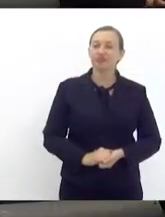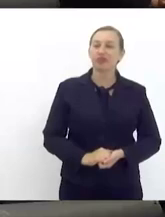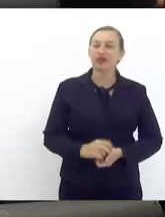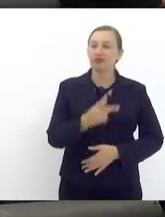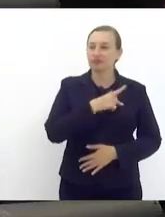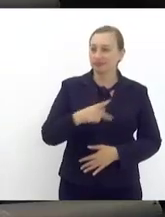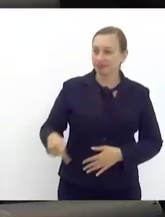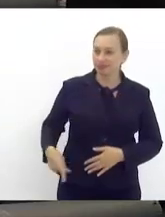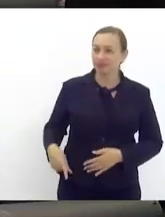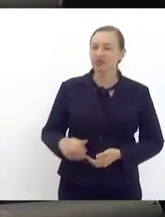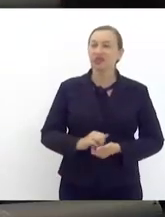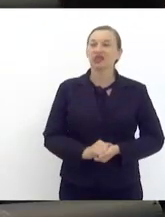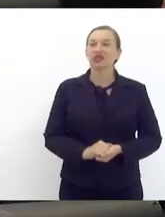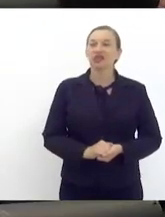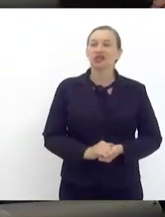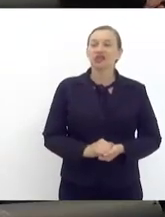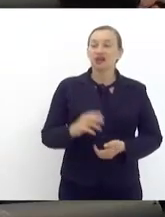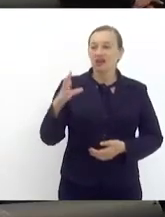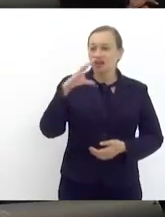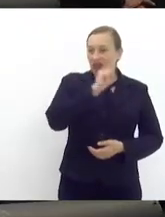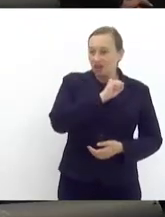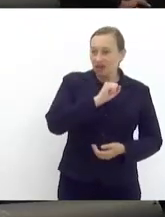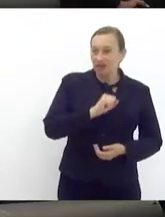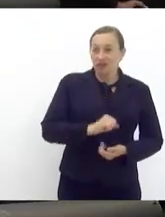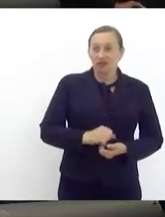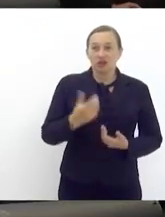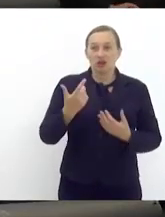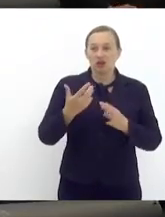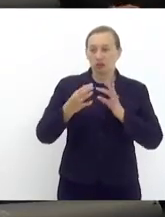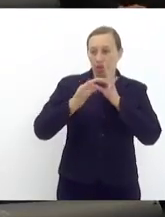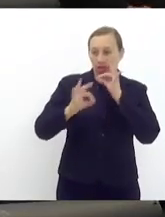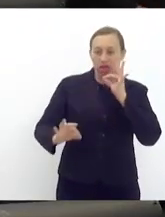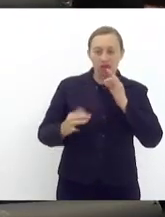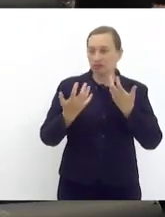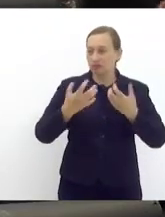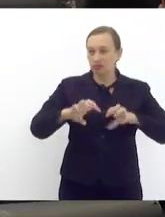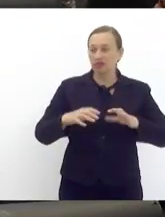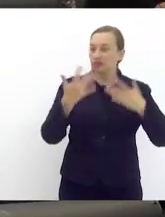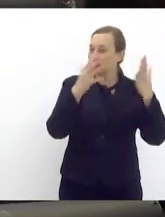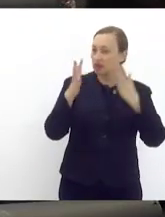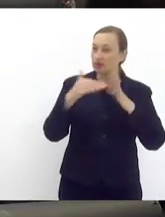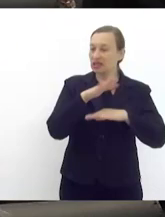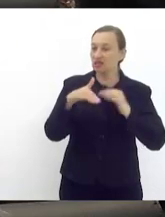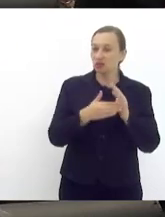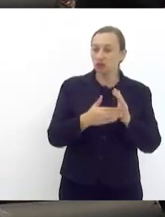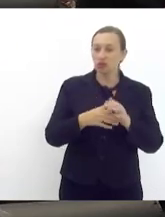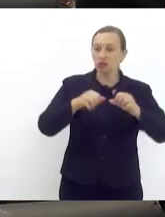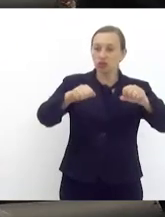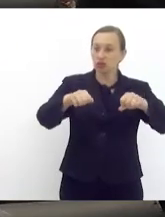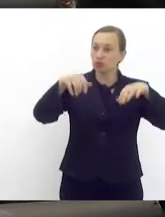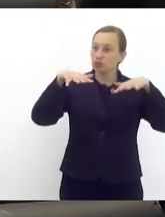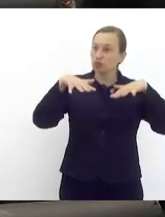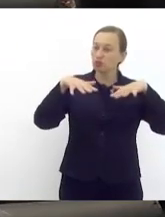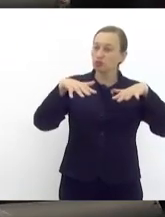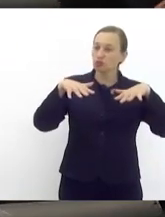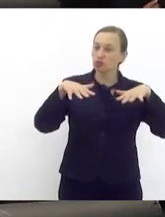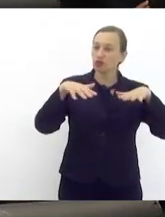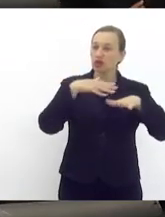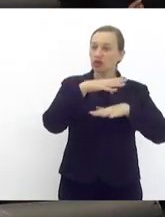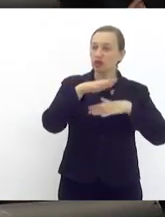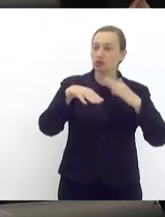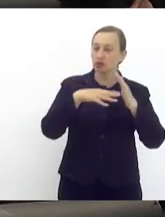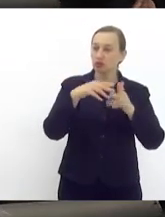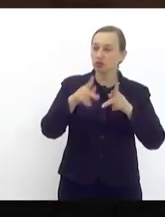Presidente, bem rapidamente, não quero me alongar aqui, saudar a todos que ocupam essas galerias de forma